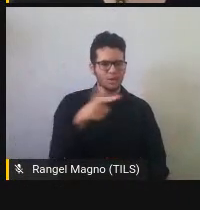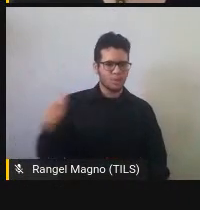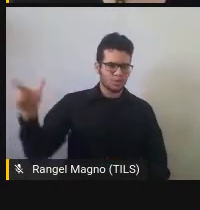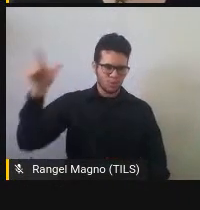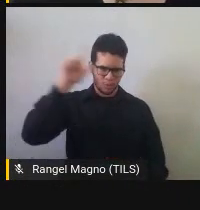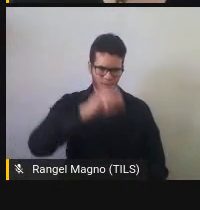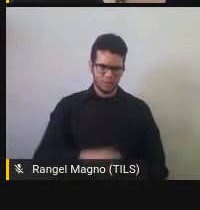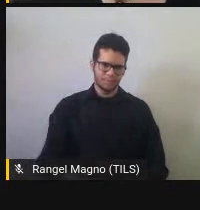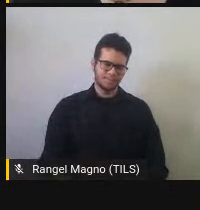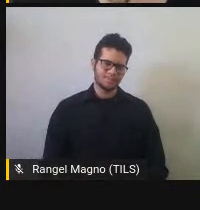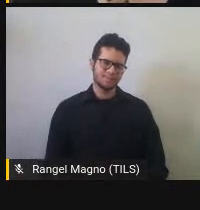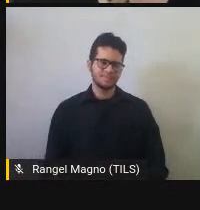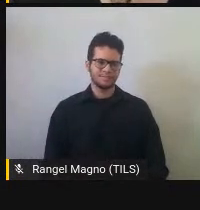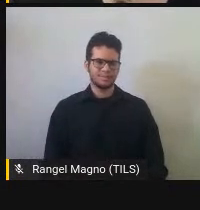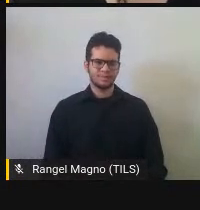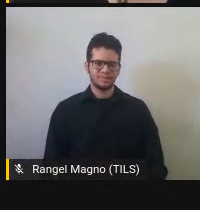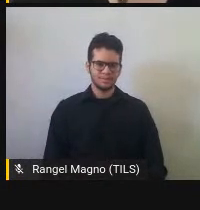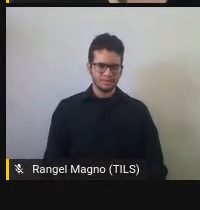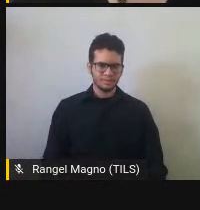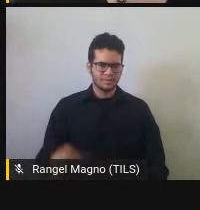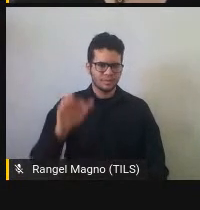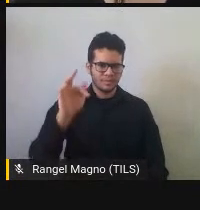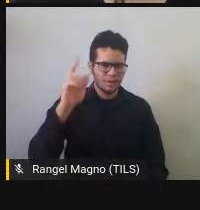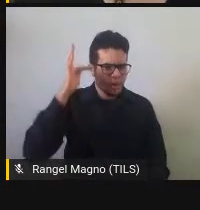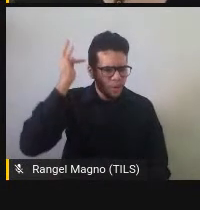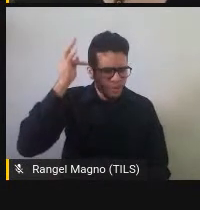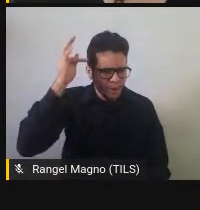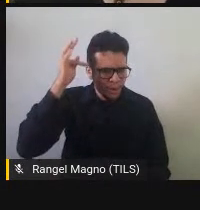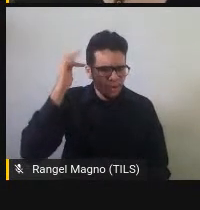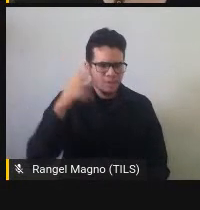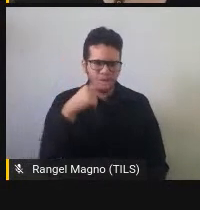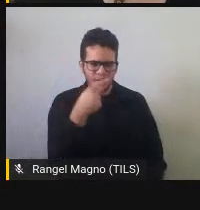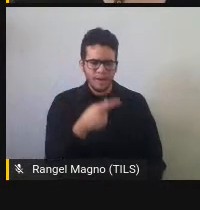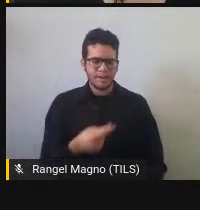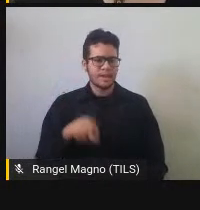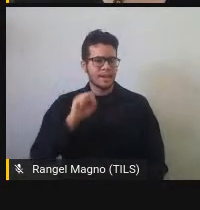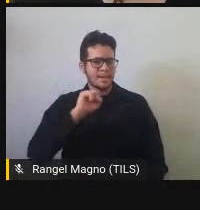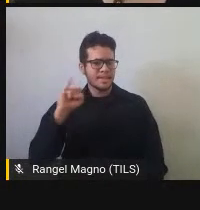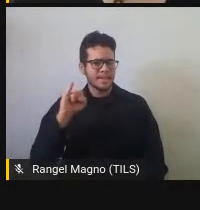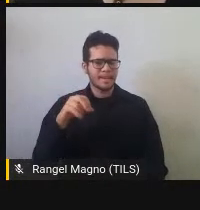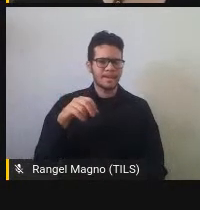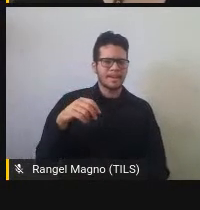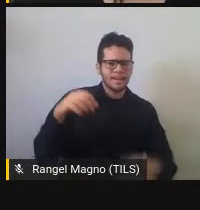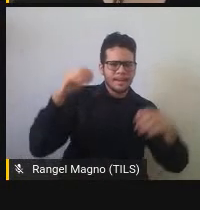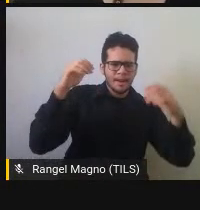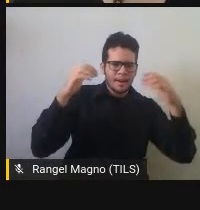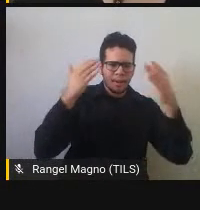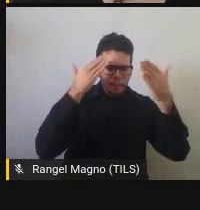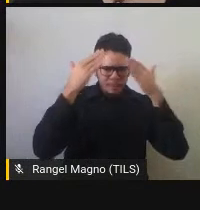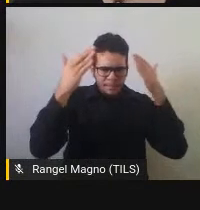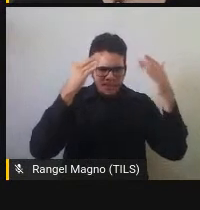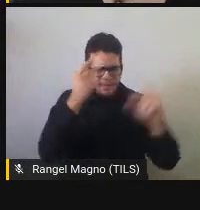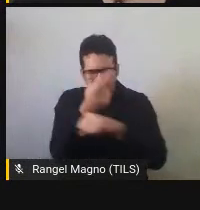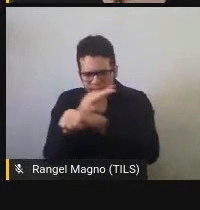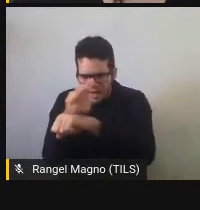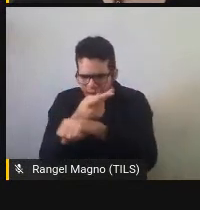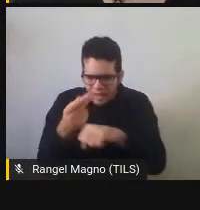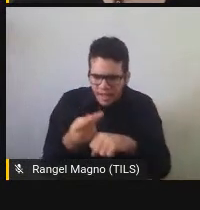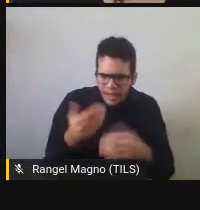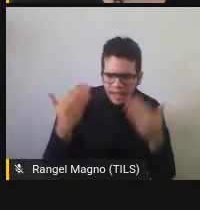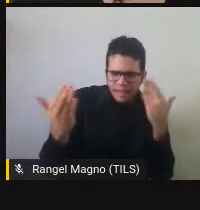o Freud diz o seguinte mesmo que a psicanálise não esclareça o poder artístico de Leonardo